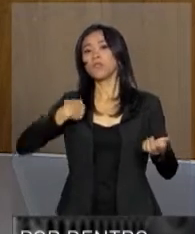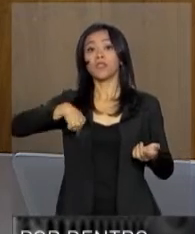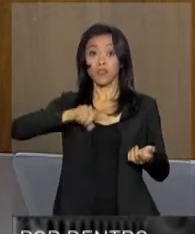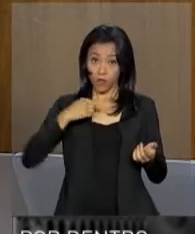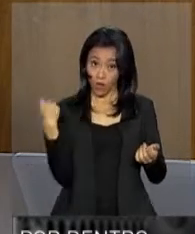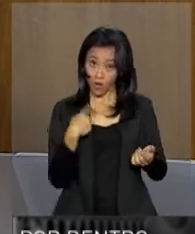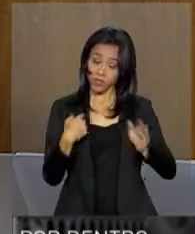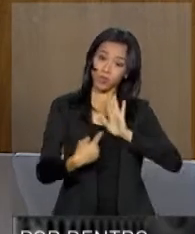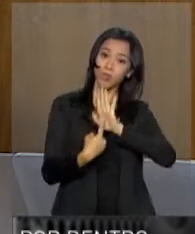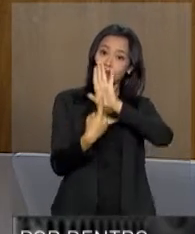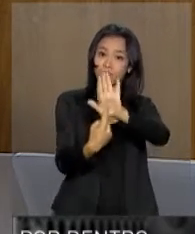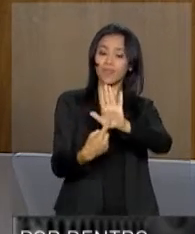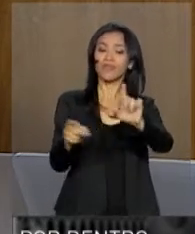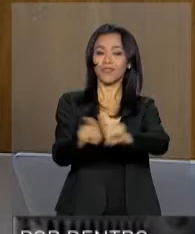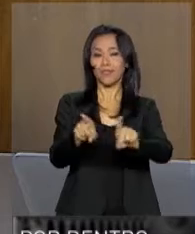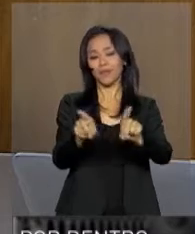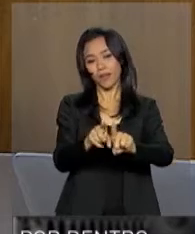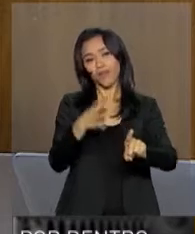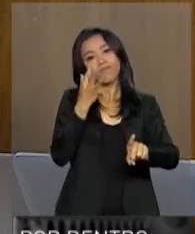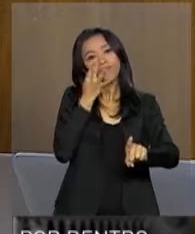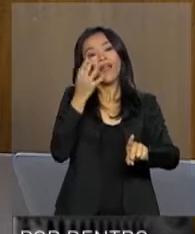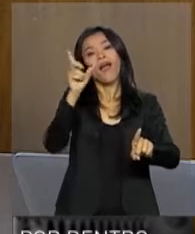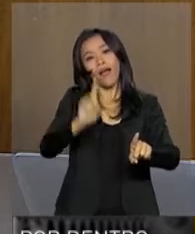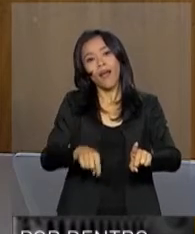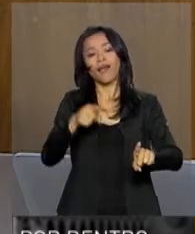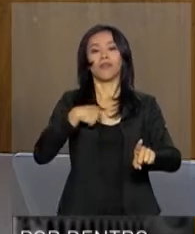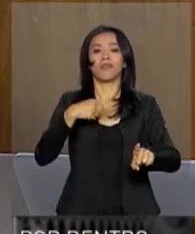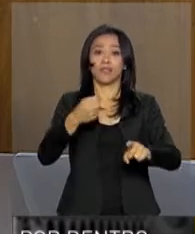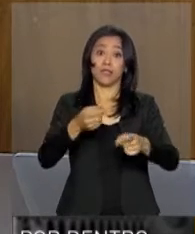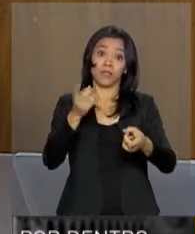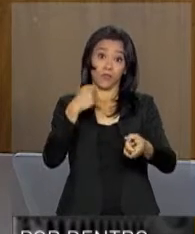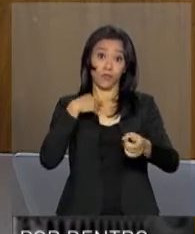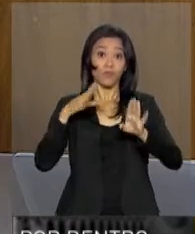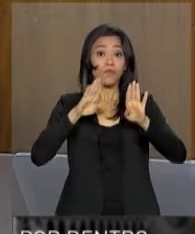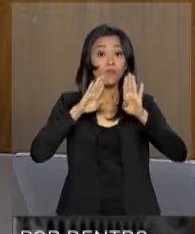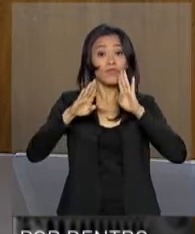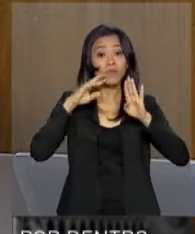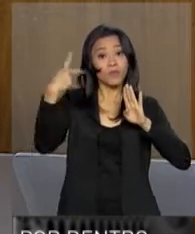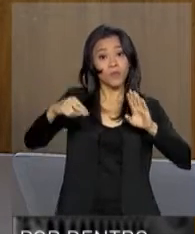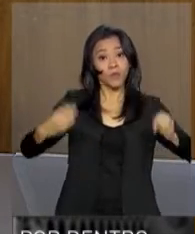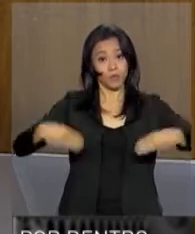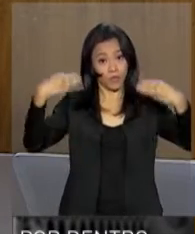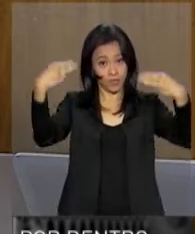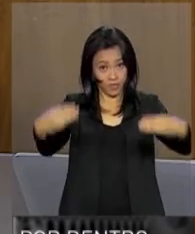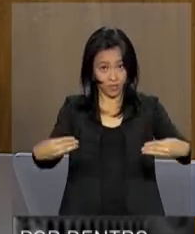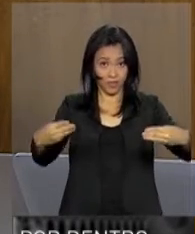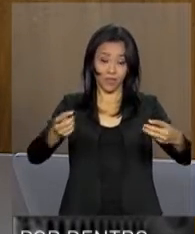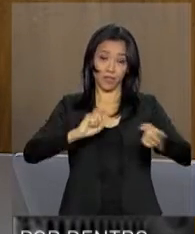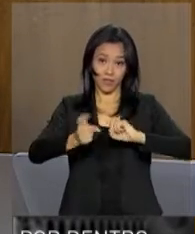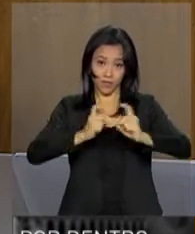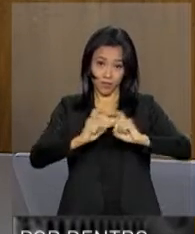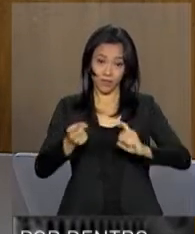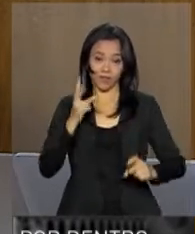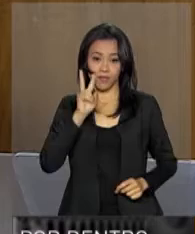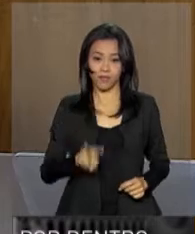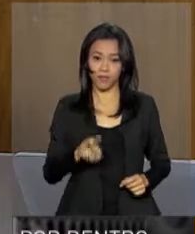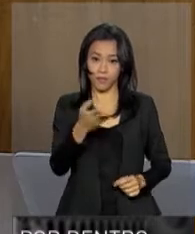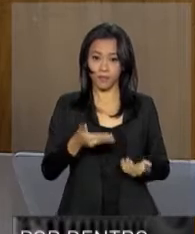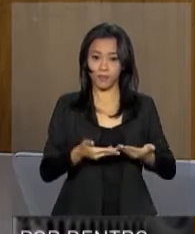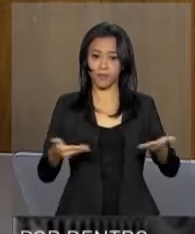sendo transmitido também ao vivo na página do ministério do planejamento no facebook facebook.com barra planejamento